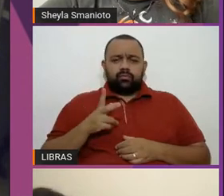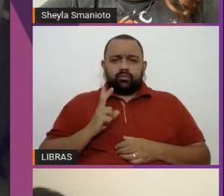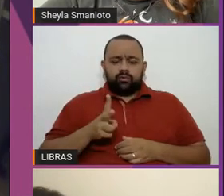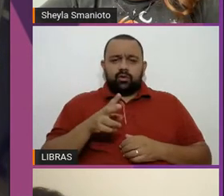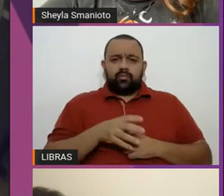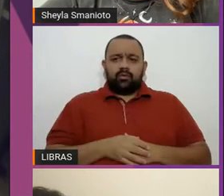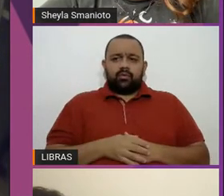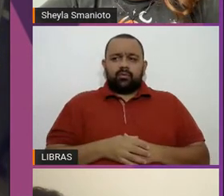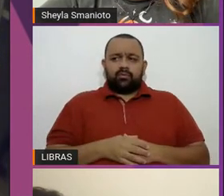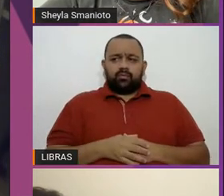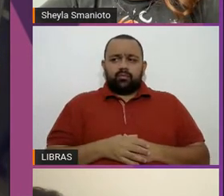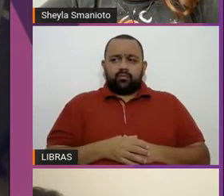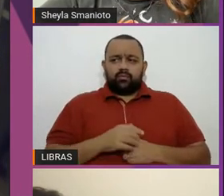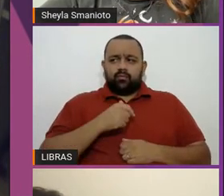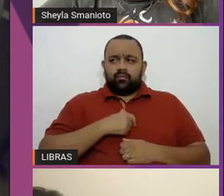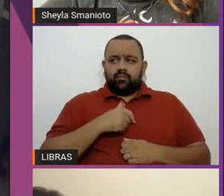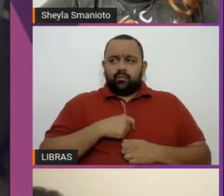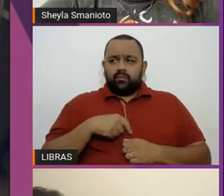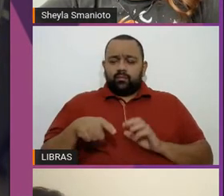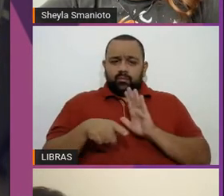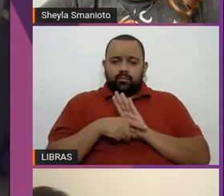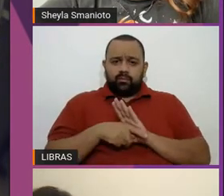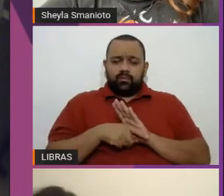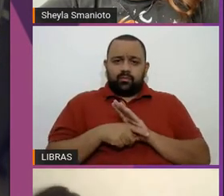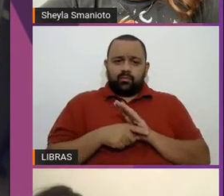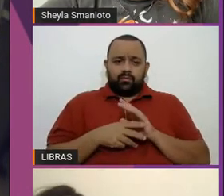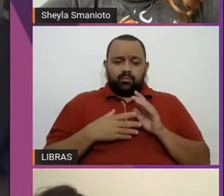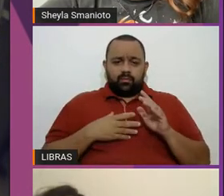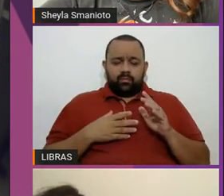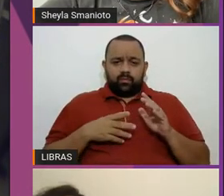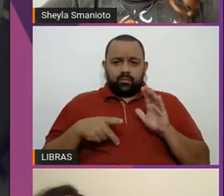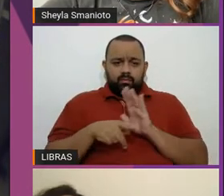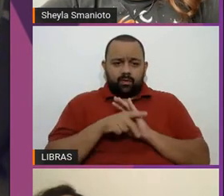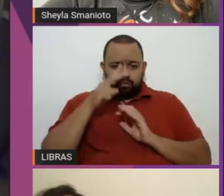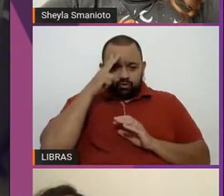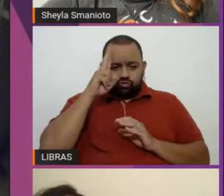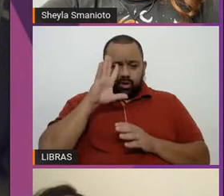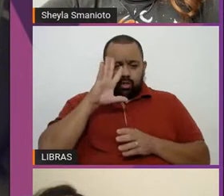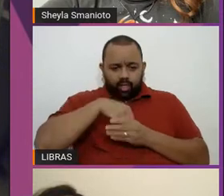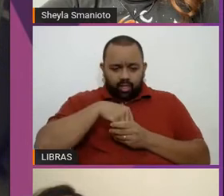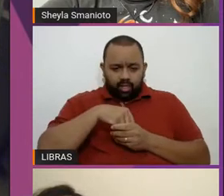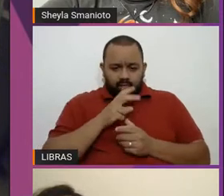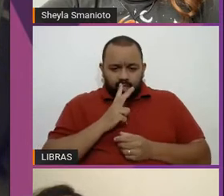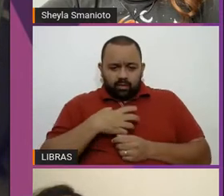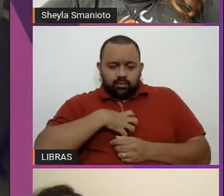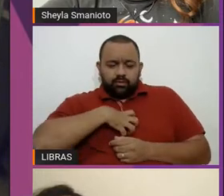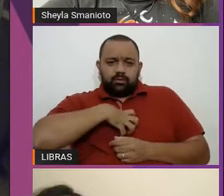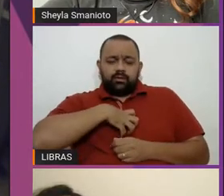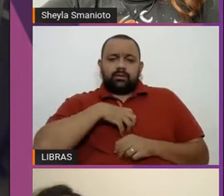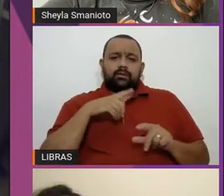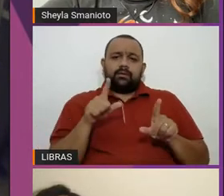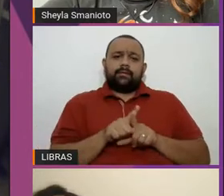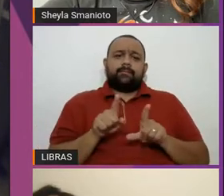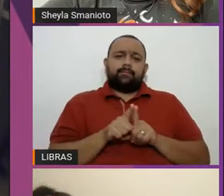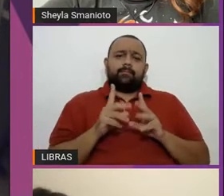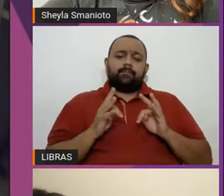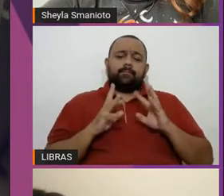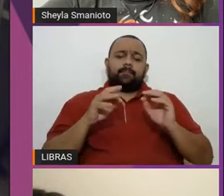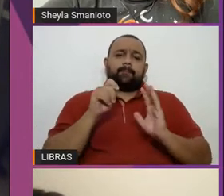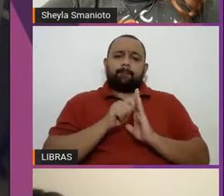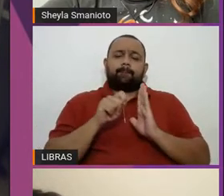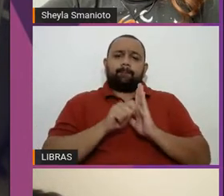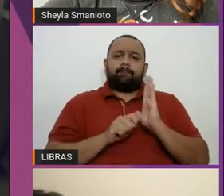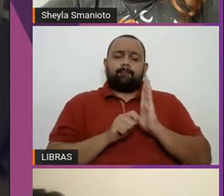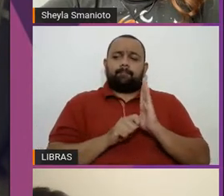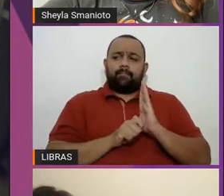eu eu eu entro pelo absolutamente doença da história e sinto também tudo que eu tô escrevendo